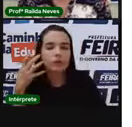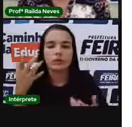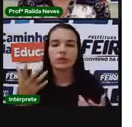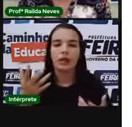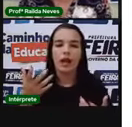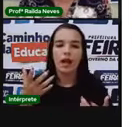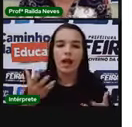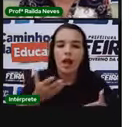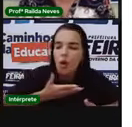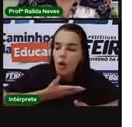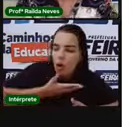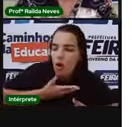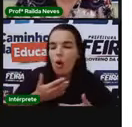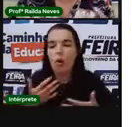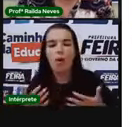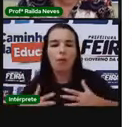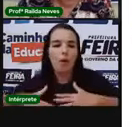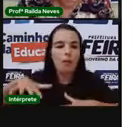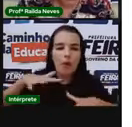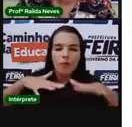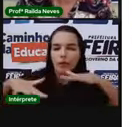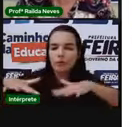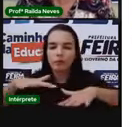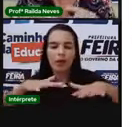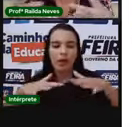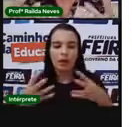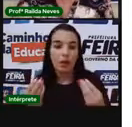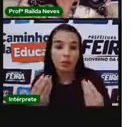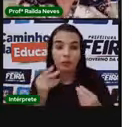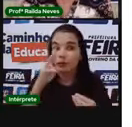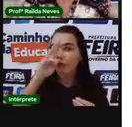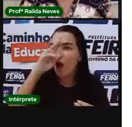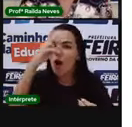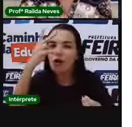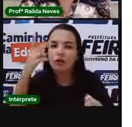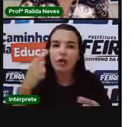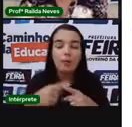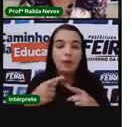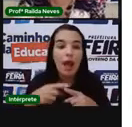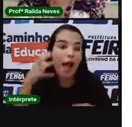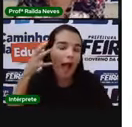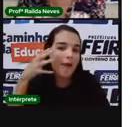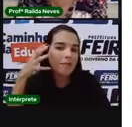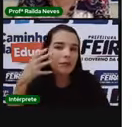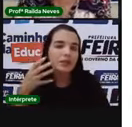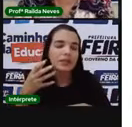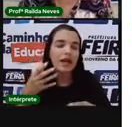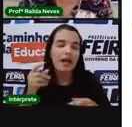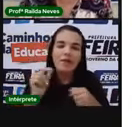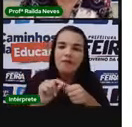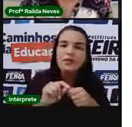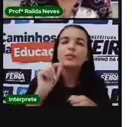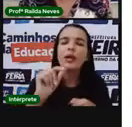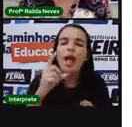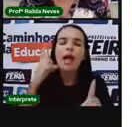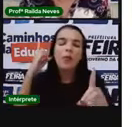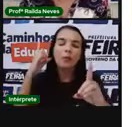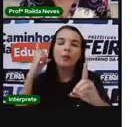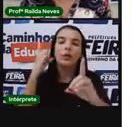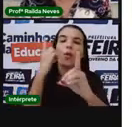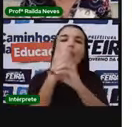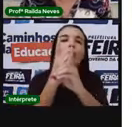os nossos corpos, não é? É muito forte. Então, a música foi feita para promover esse encontro